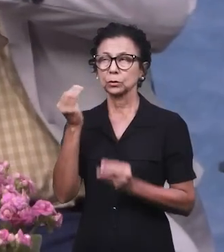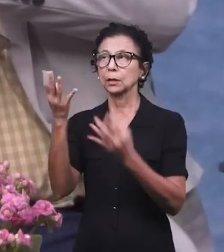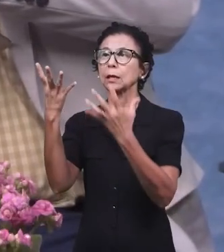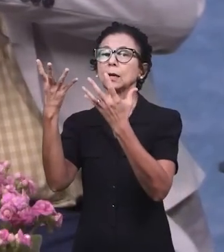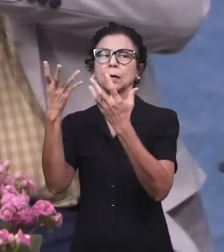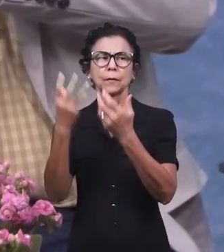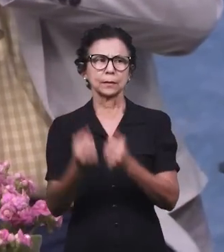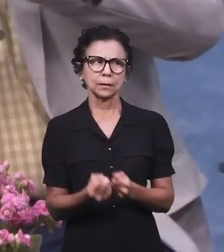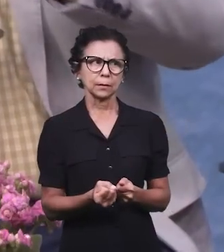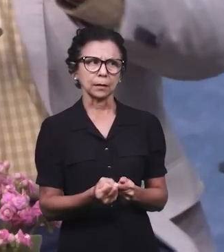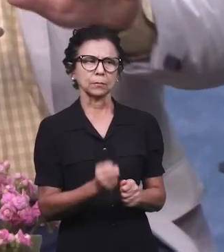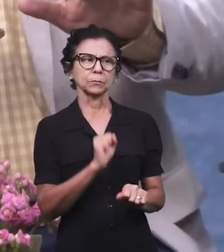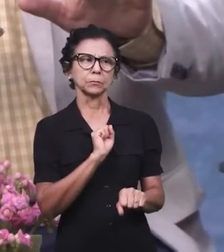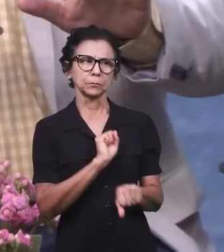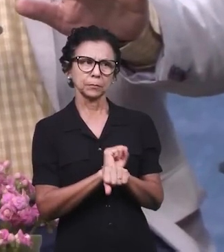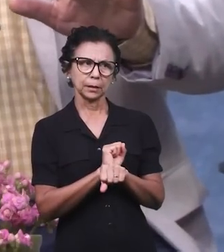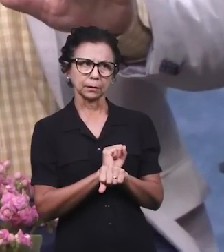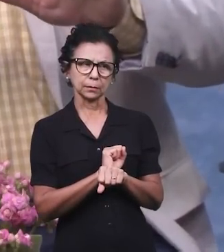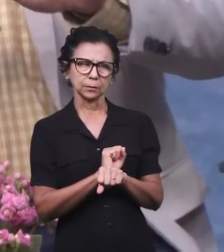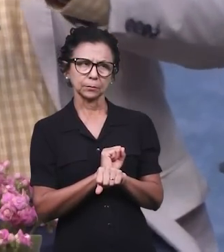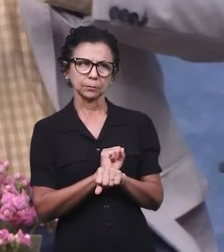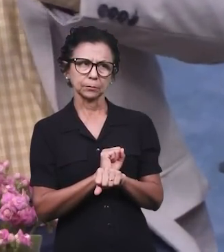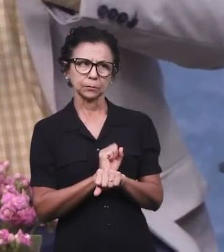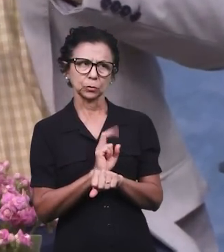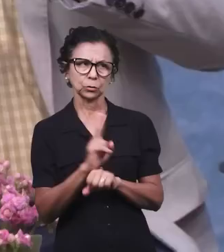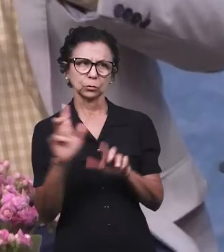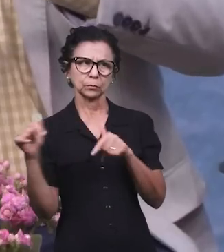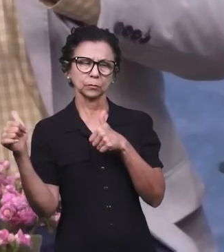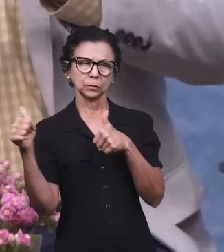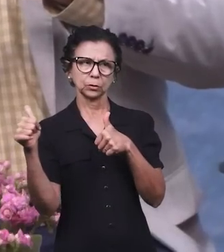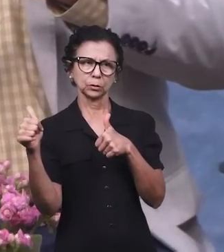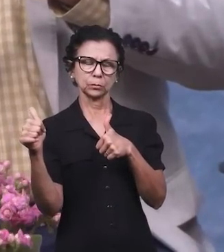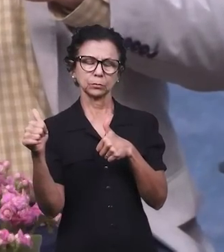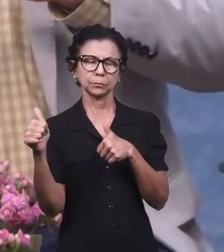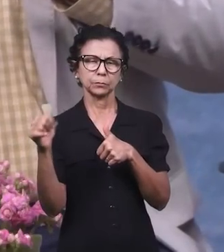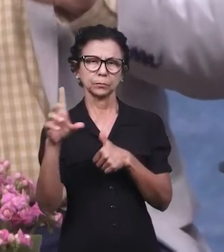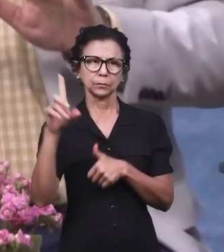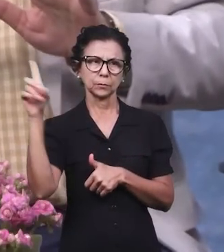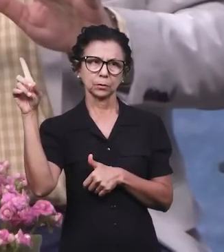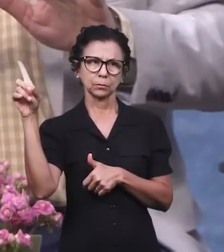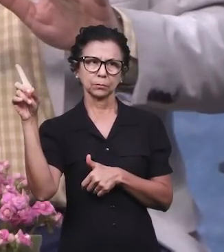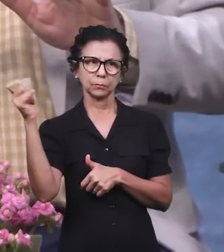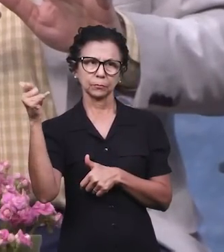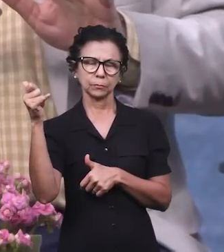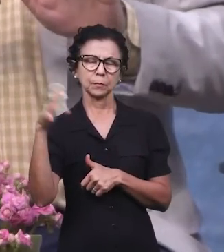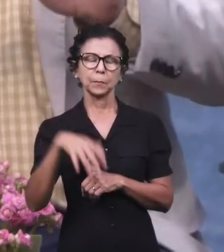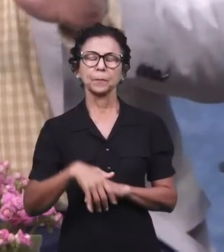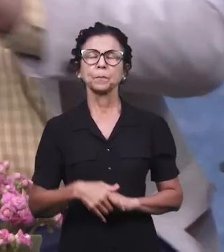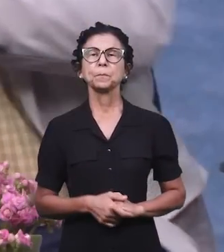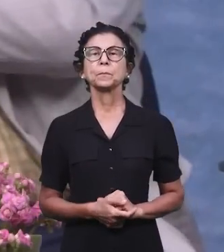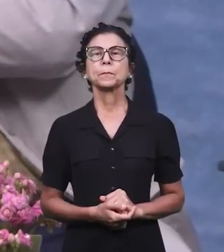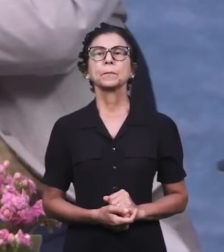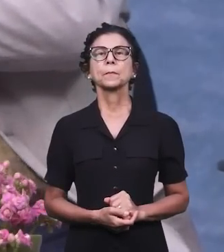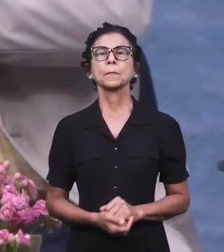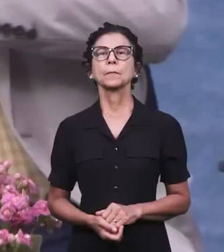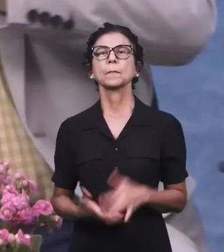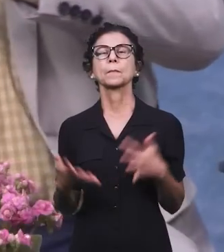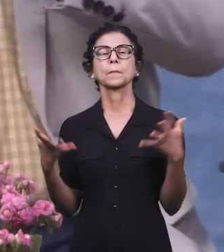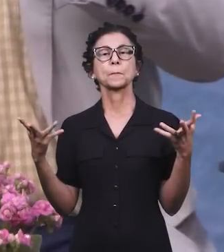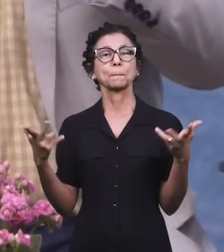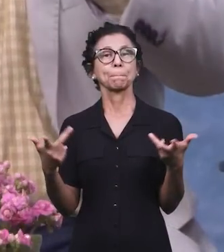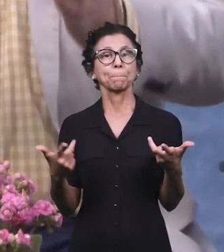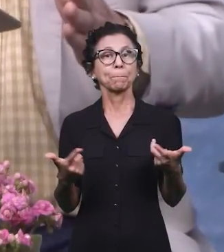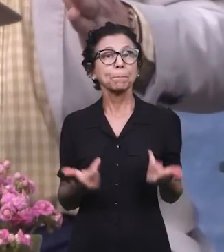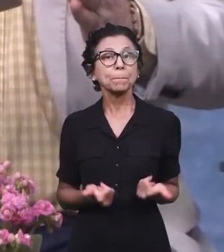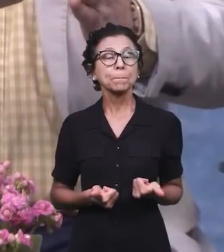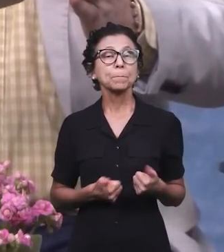estou agindo, eu estou operando. Então é maravilhoso porque você deixa de decidir, deixa